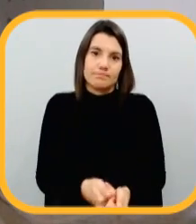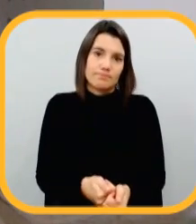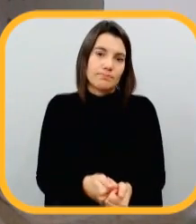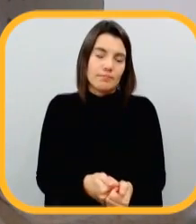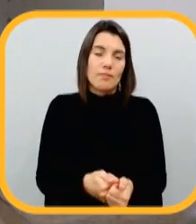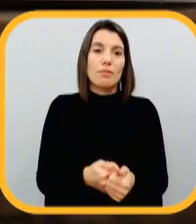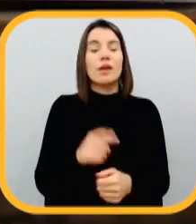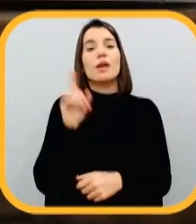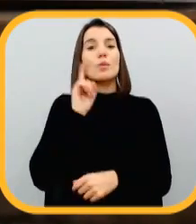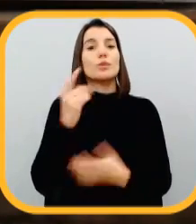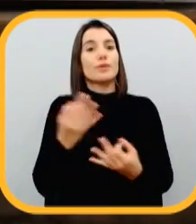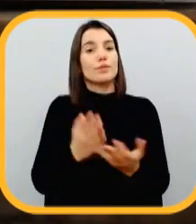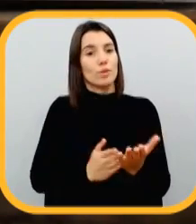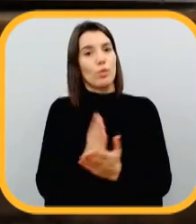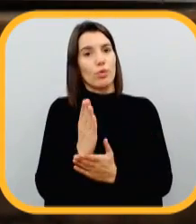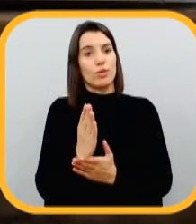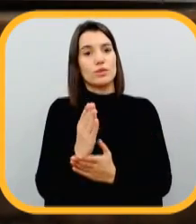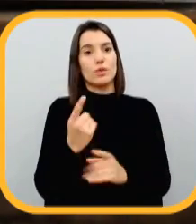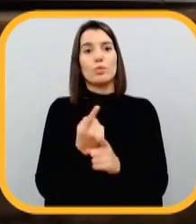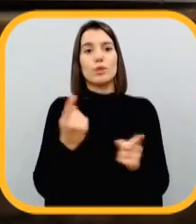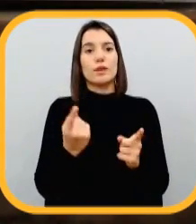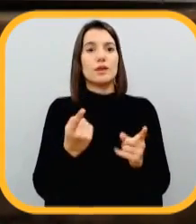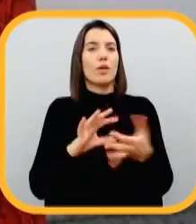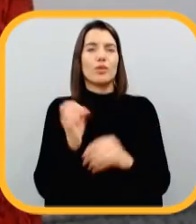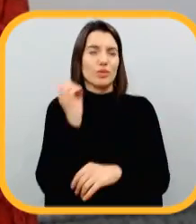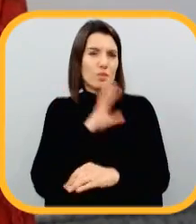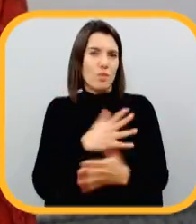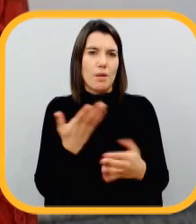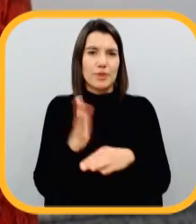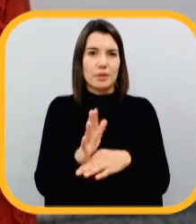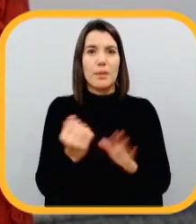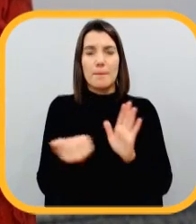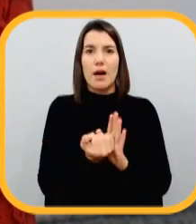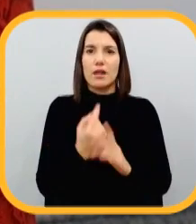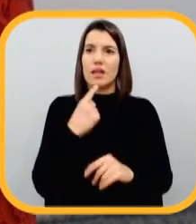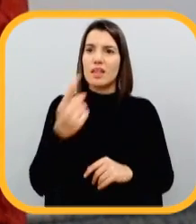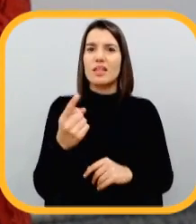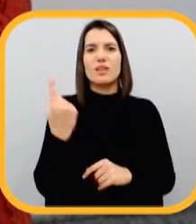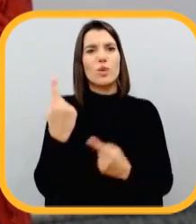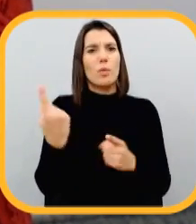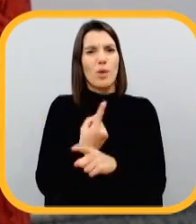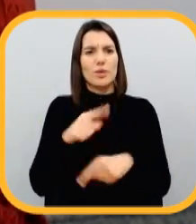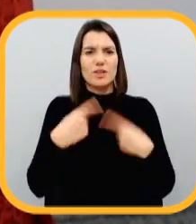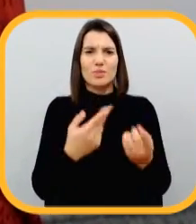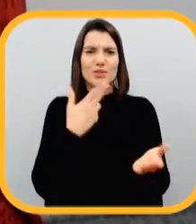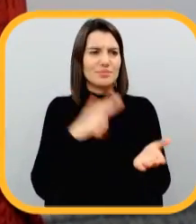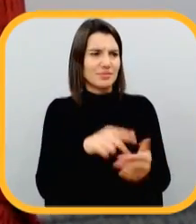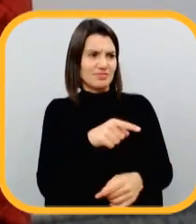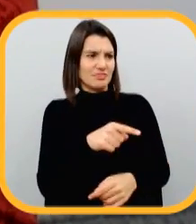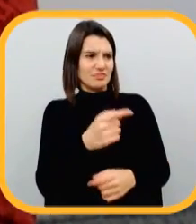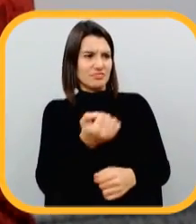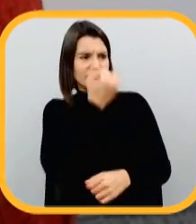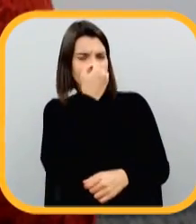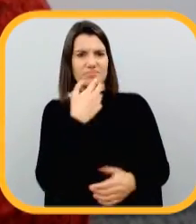nessas regras. É importante que isso continue a acontecer, ou seja, não faz sentido absolutamente nenhum para uma marca dizer uma coisa que depois não vai